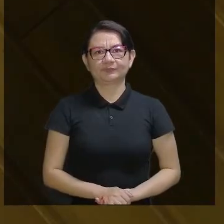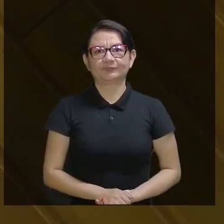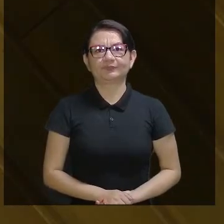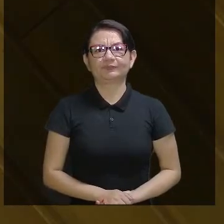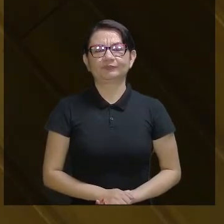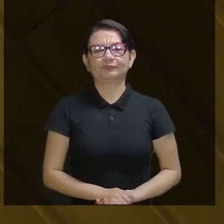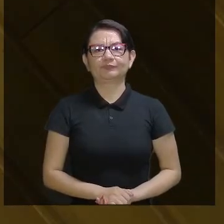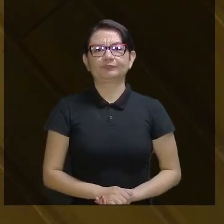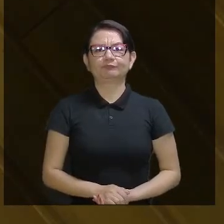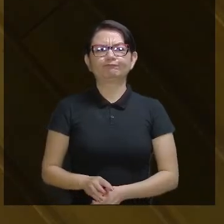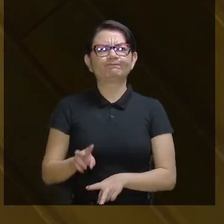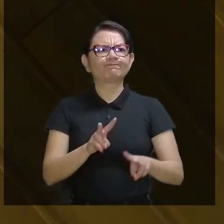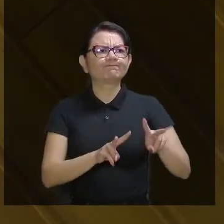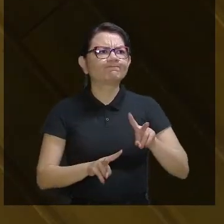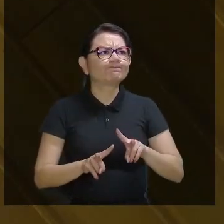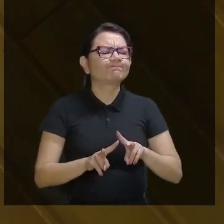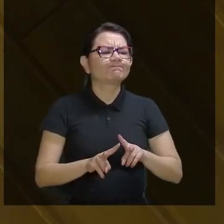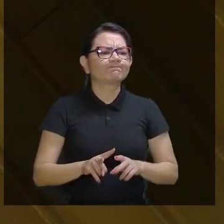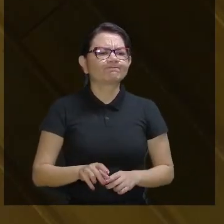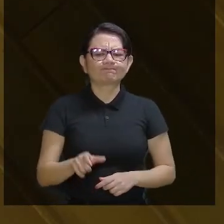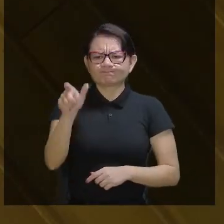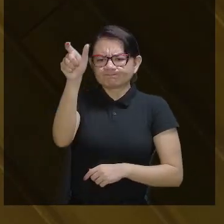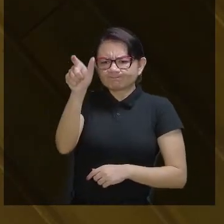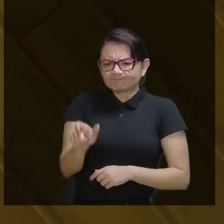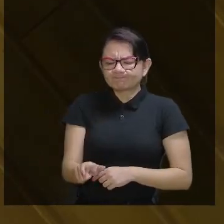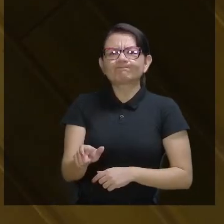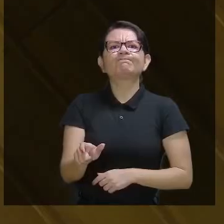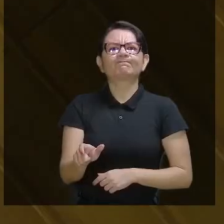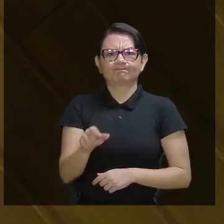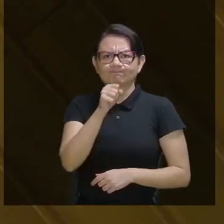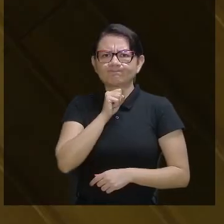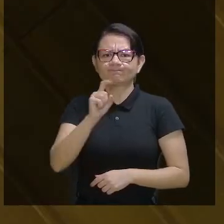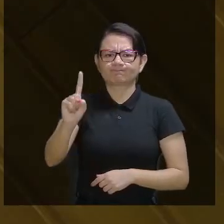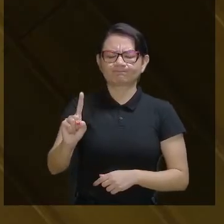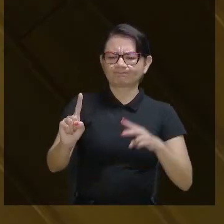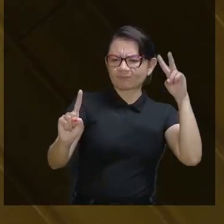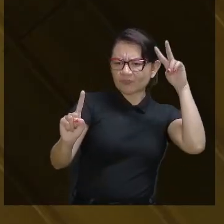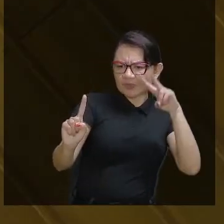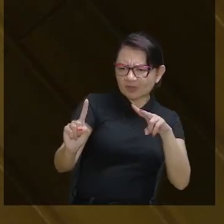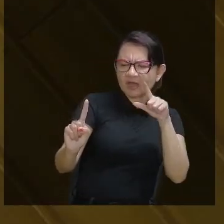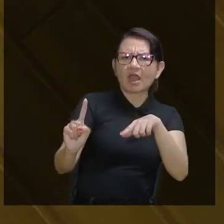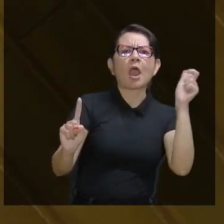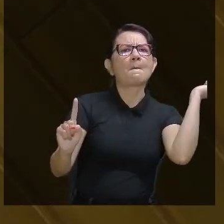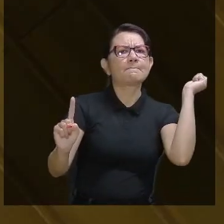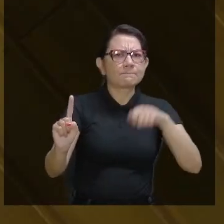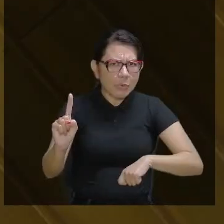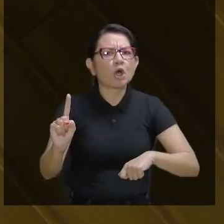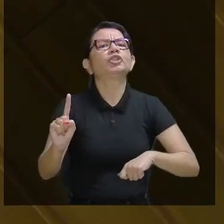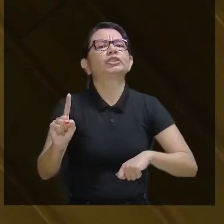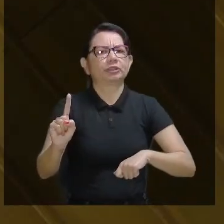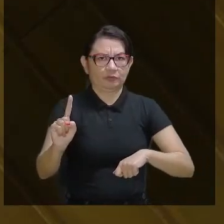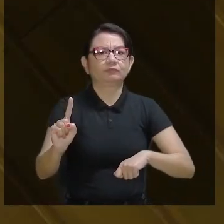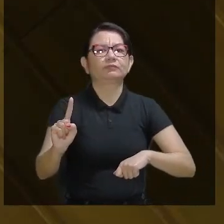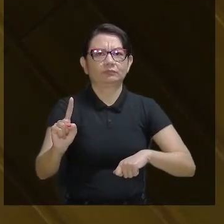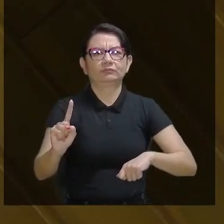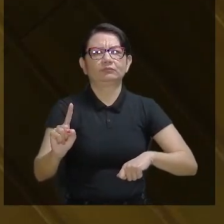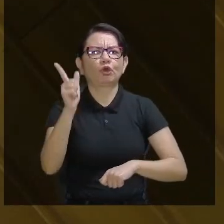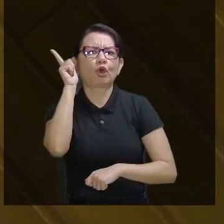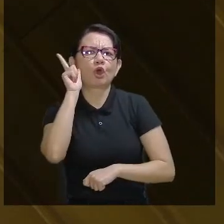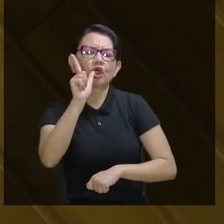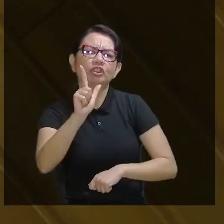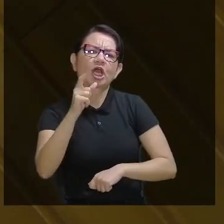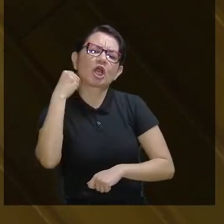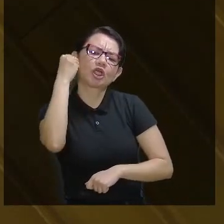Essa visão, esse ver o idoso como alguém que ainda é capaz e que é possível que com a